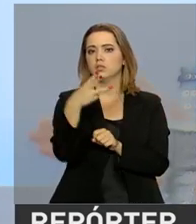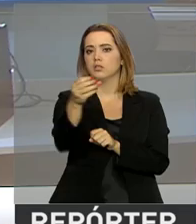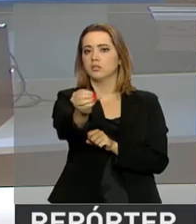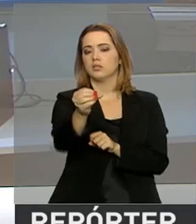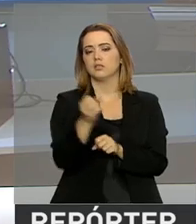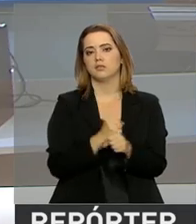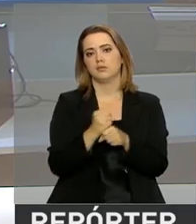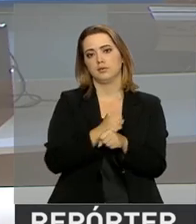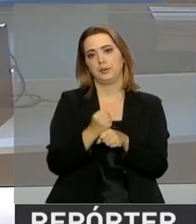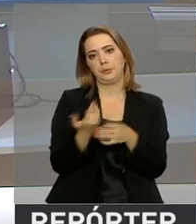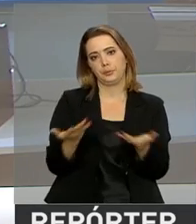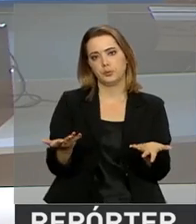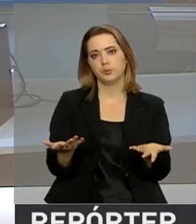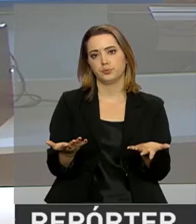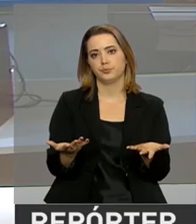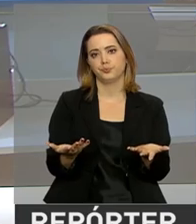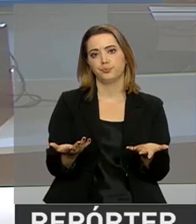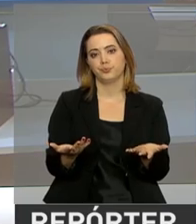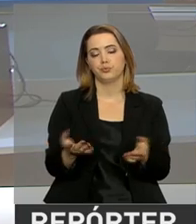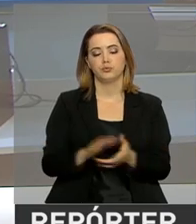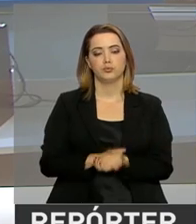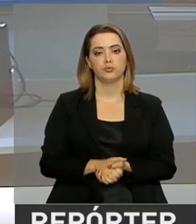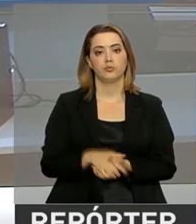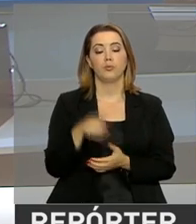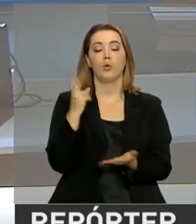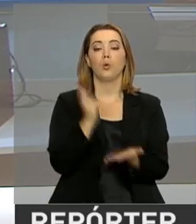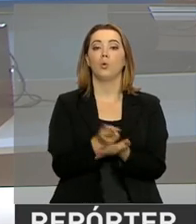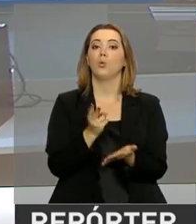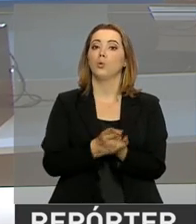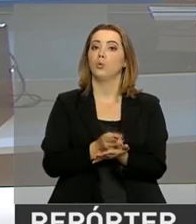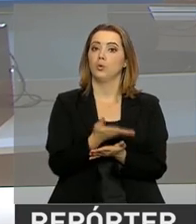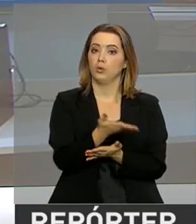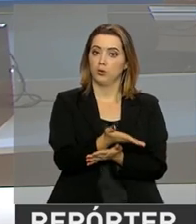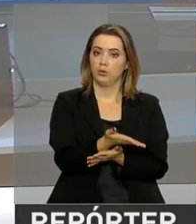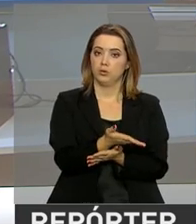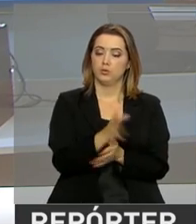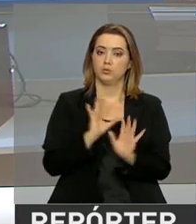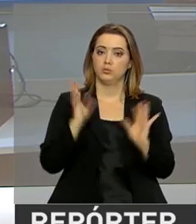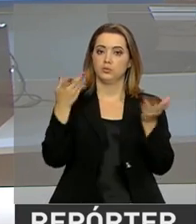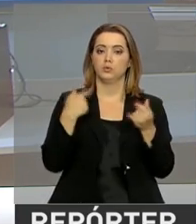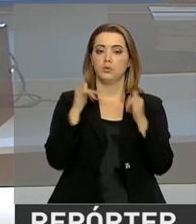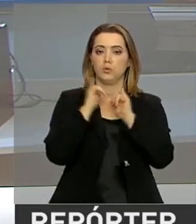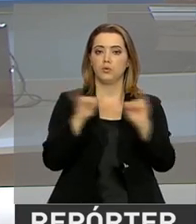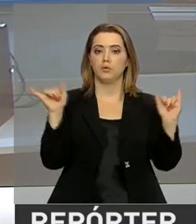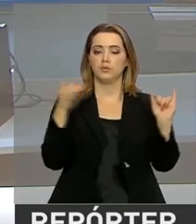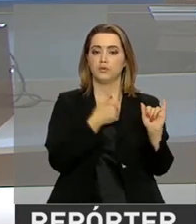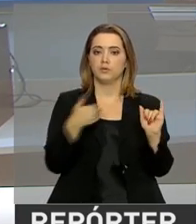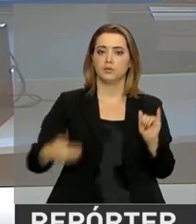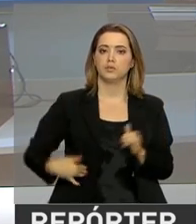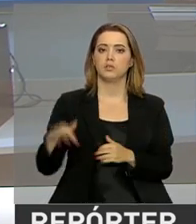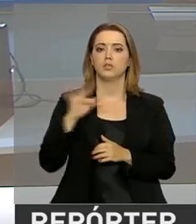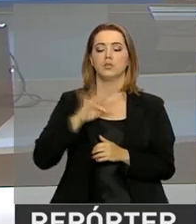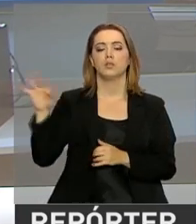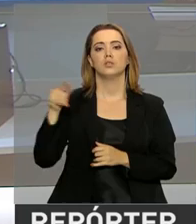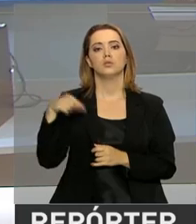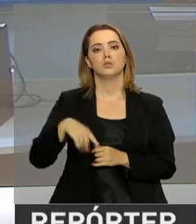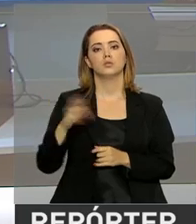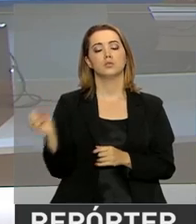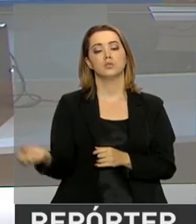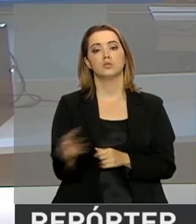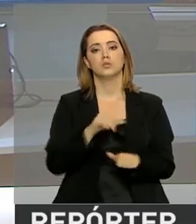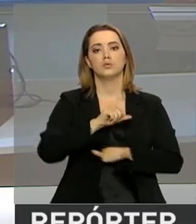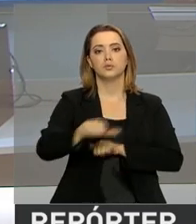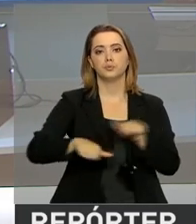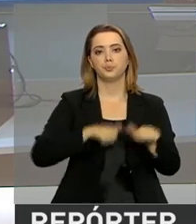anos no mesmo evento moreira franco disse que o governo federal vai anunciar nesta semana a renovação de contrato de